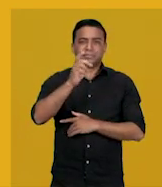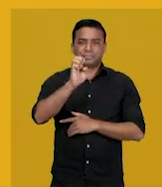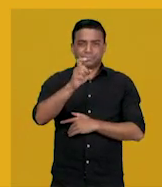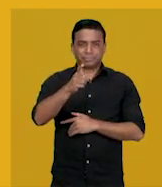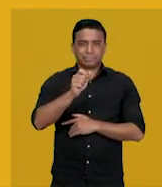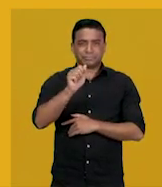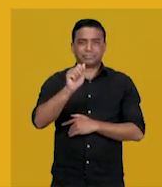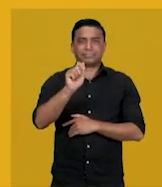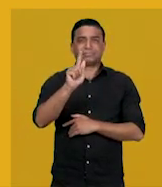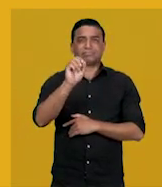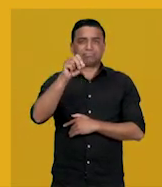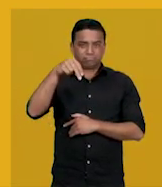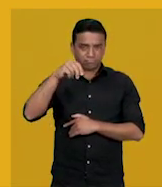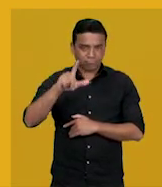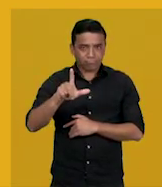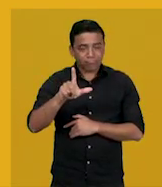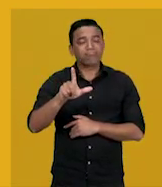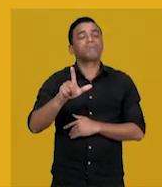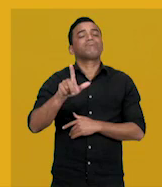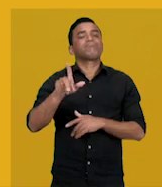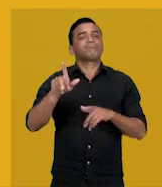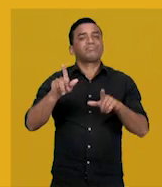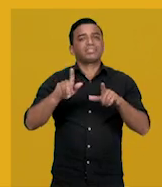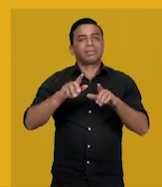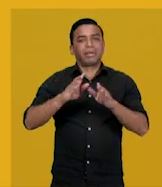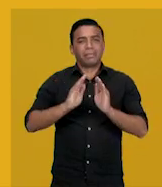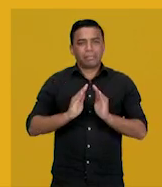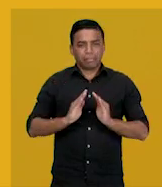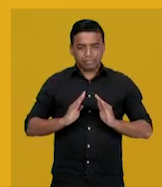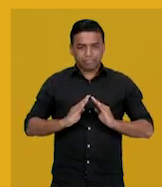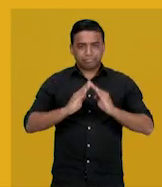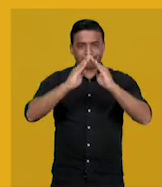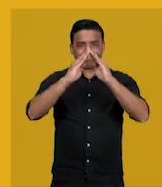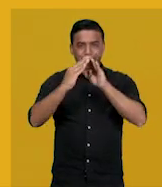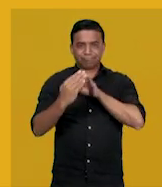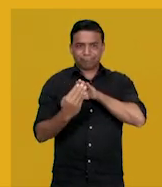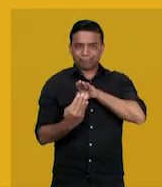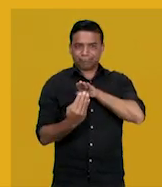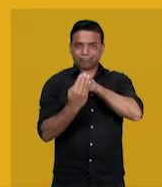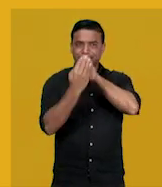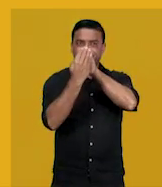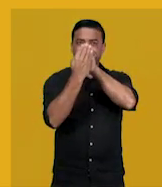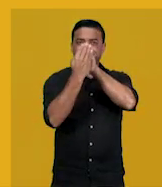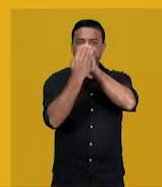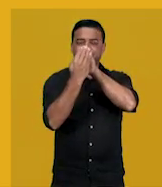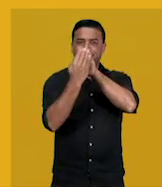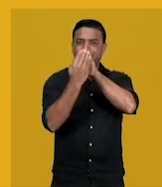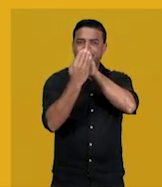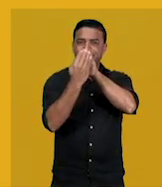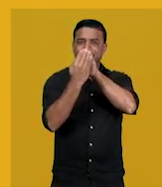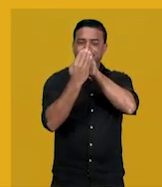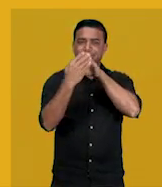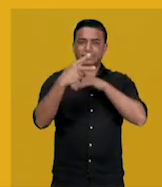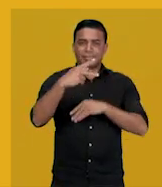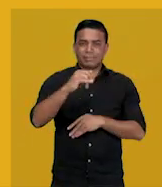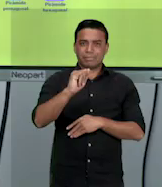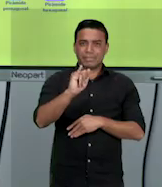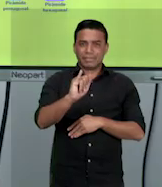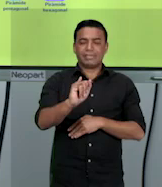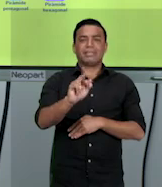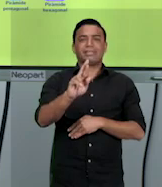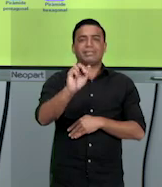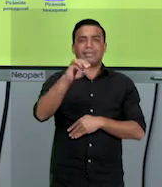as pirâmides também, com a mesma base, né, de polígonos. A pirâmide